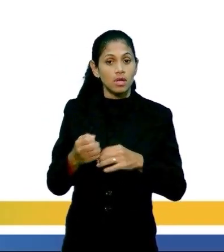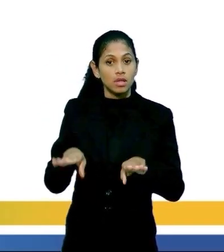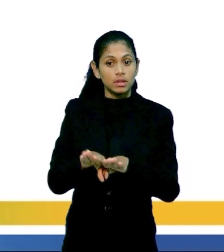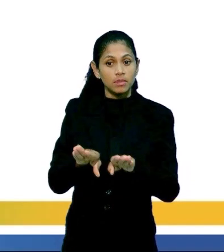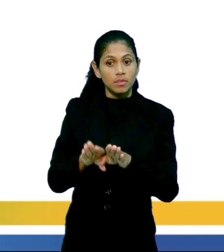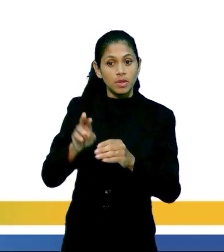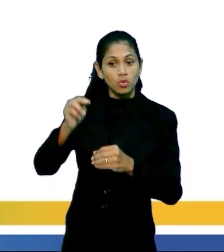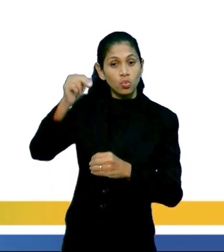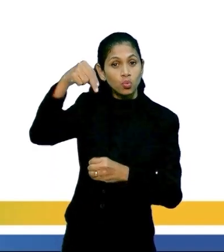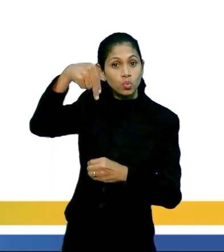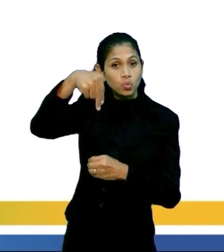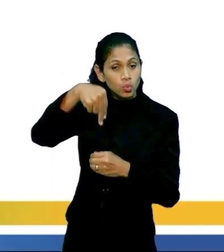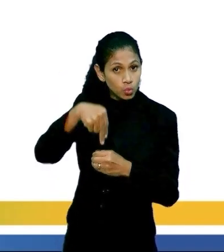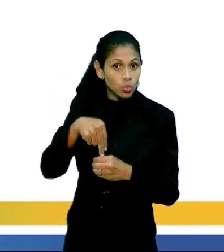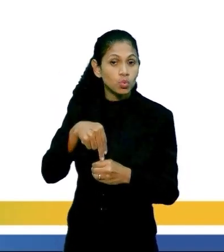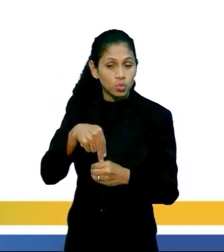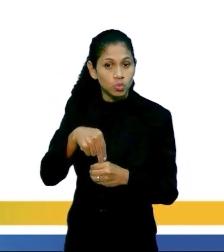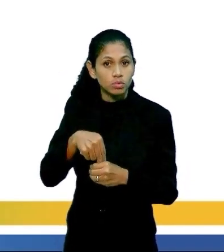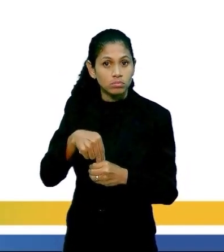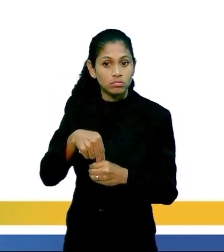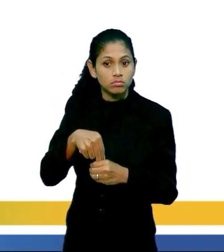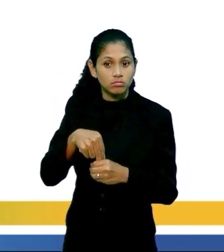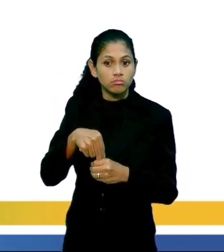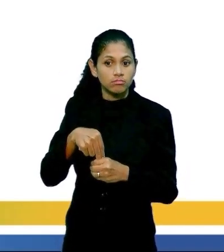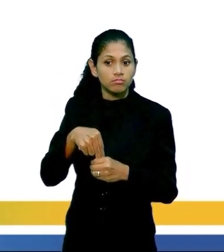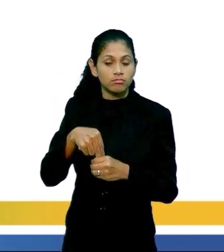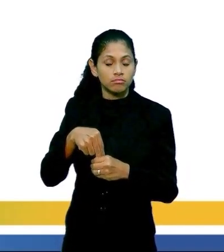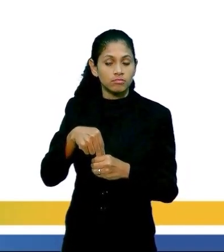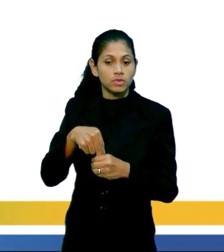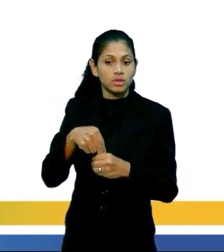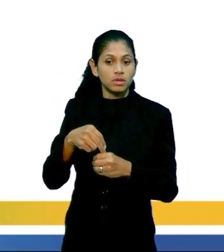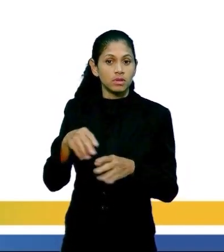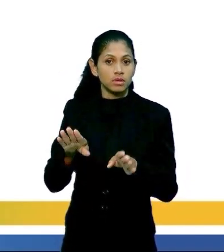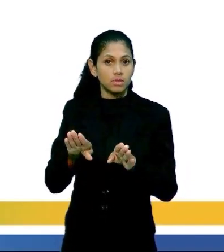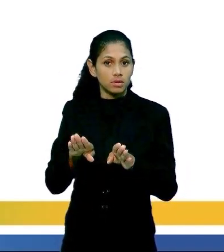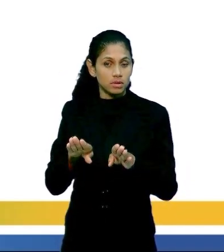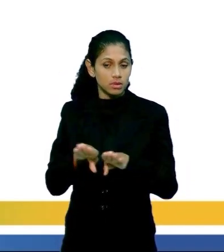possui carga, e prótons, que tem uma carga positiva.